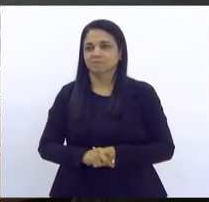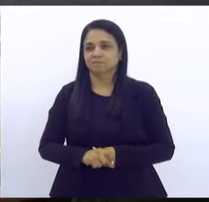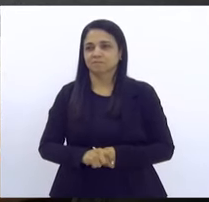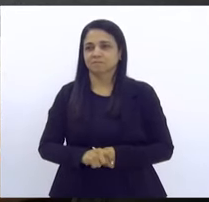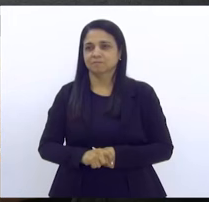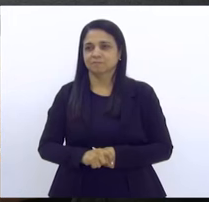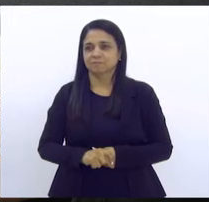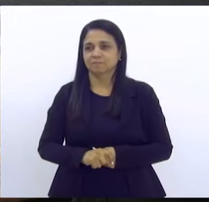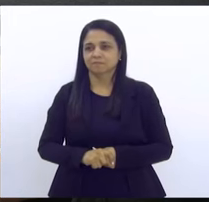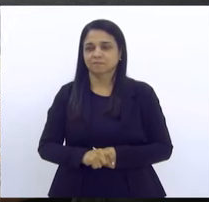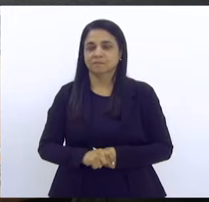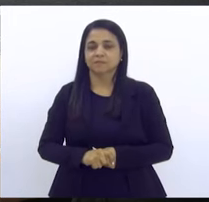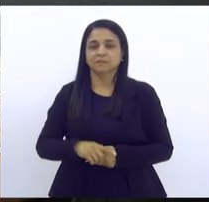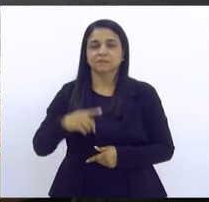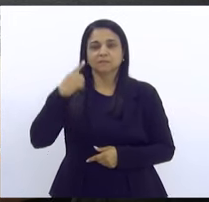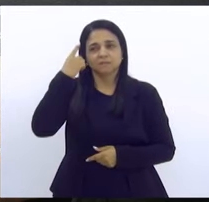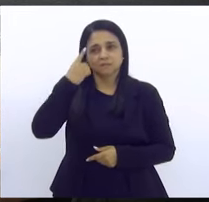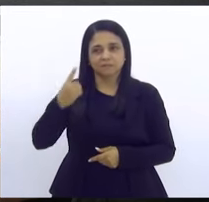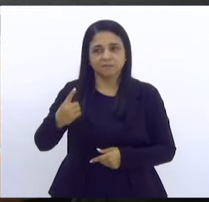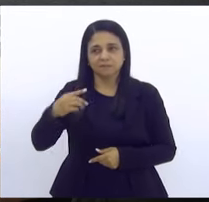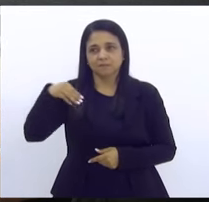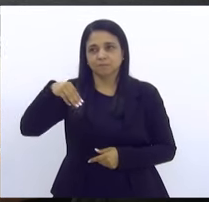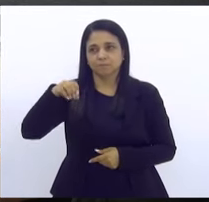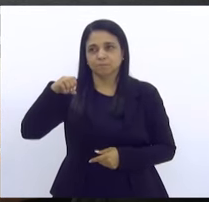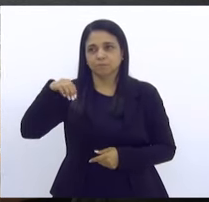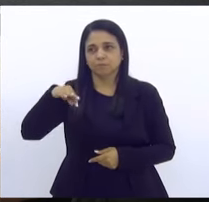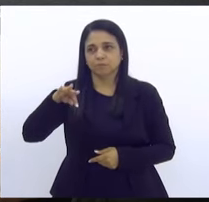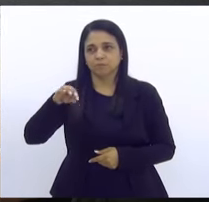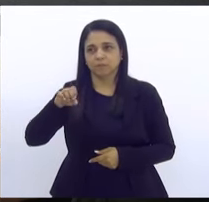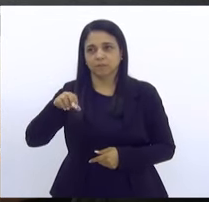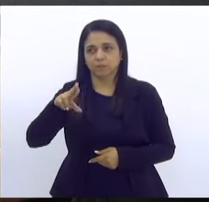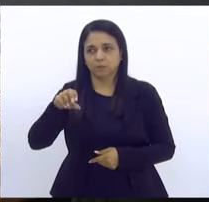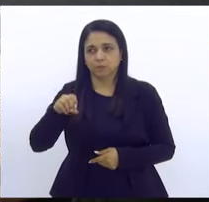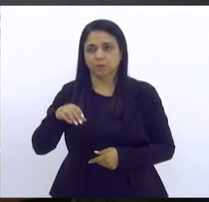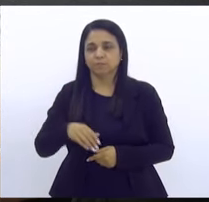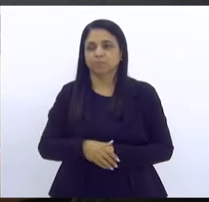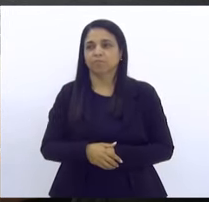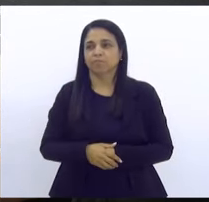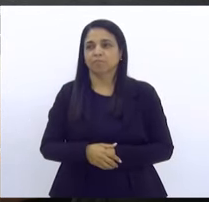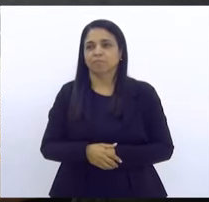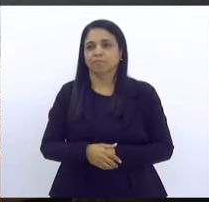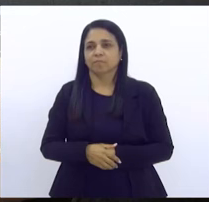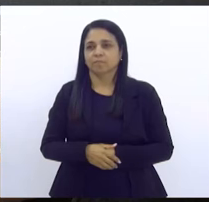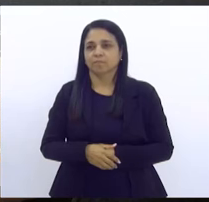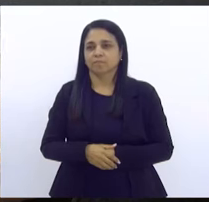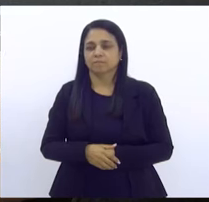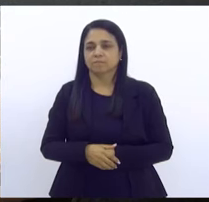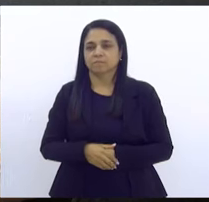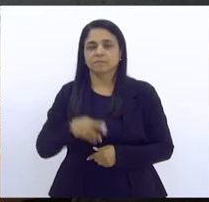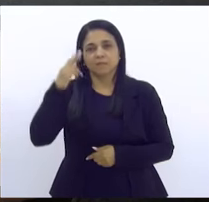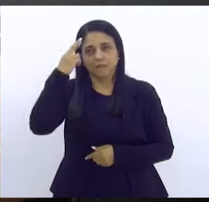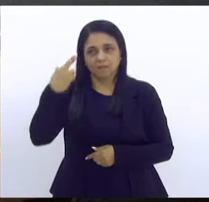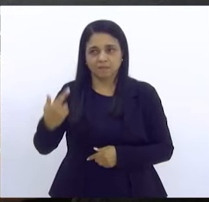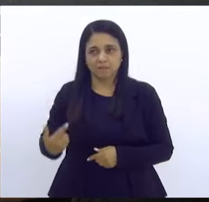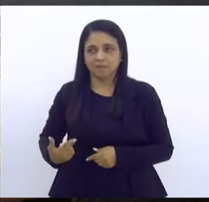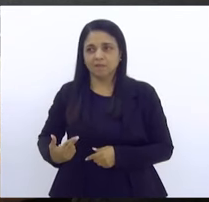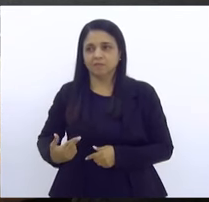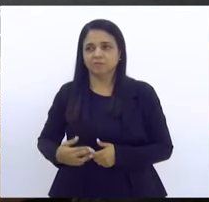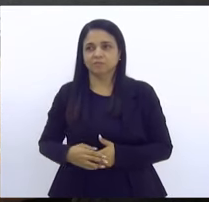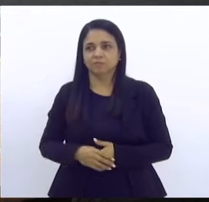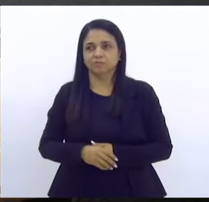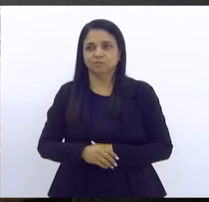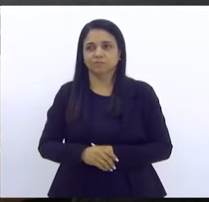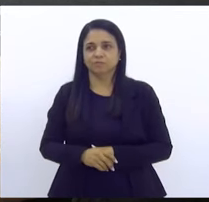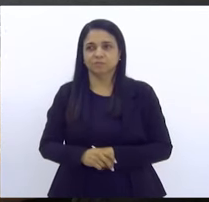Cancelou. Dani Monteiro. Também não está presente. Renata Souza.